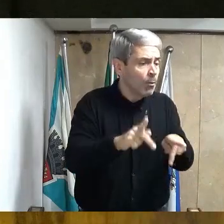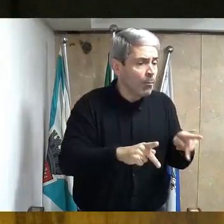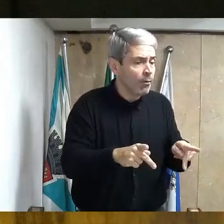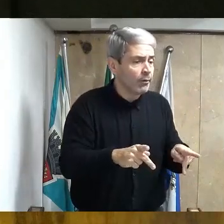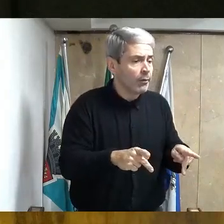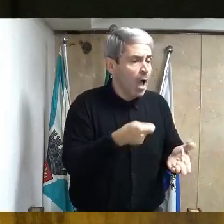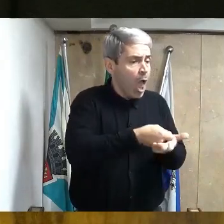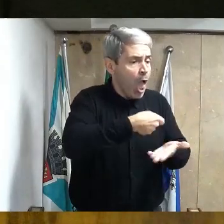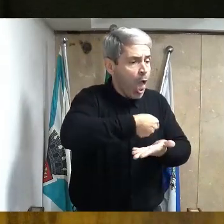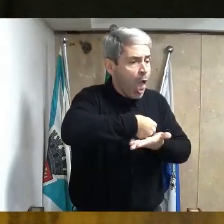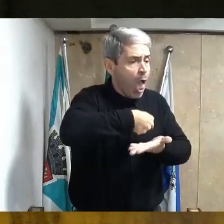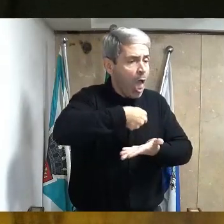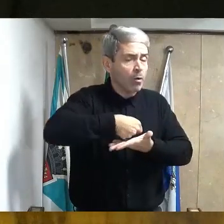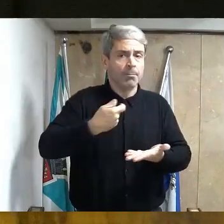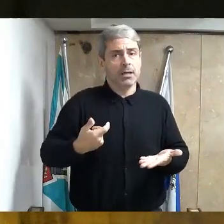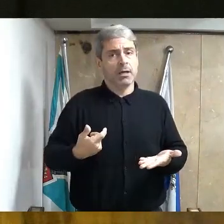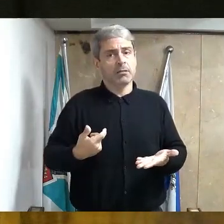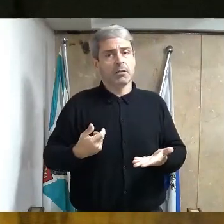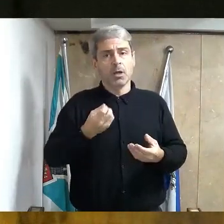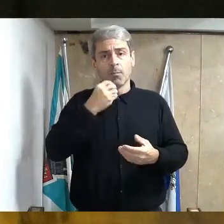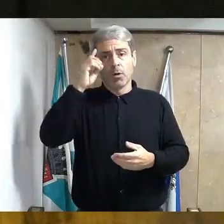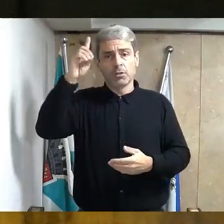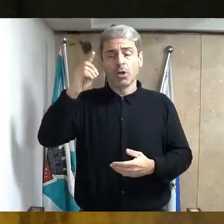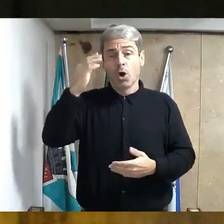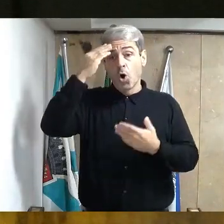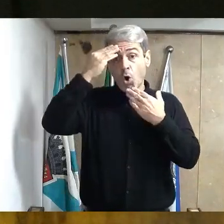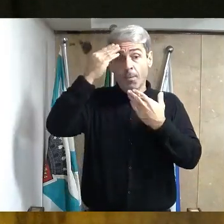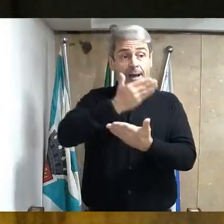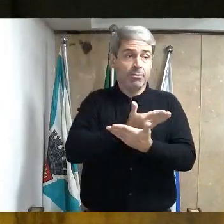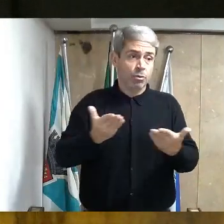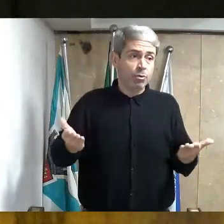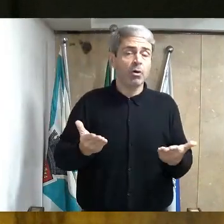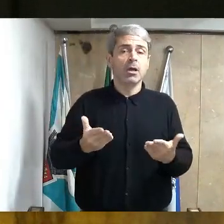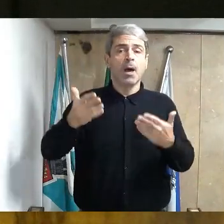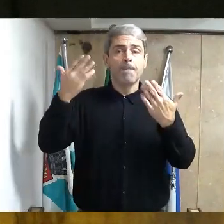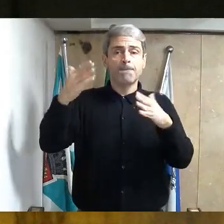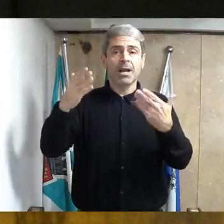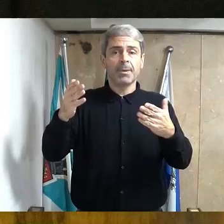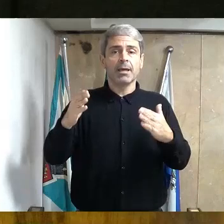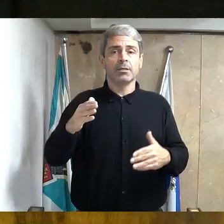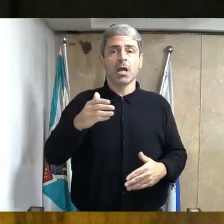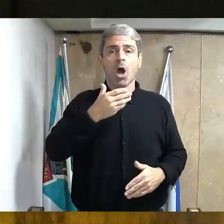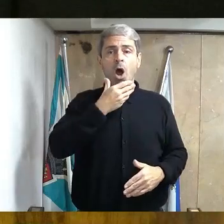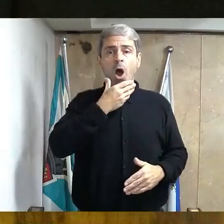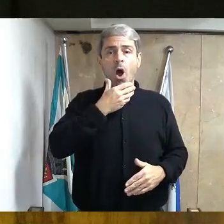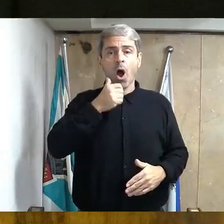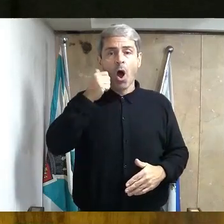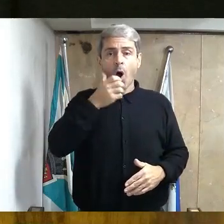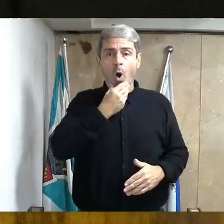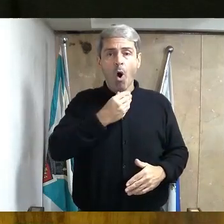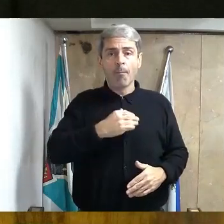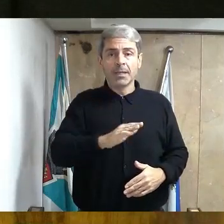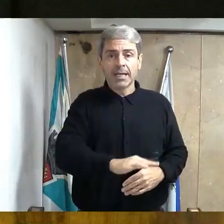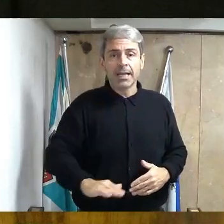ser cobrado, não é o secretário. Bom dia, gente. Obrigado a todos. Parabéns, Enzo. Enzo.